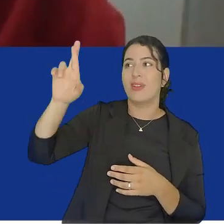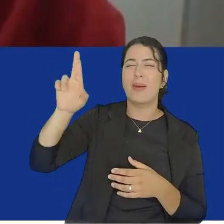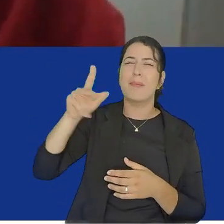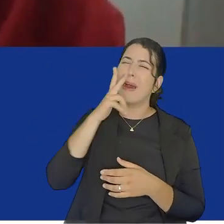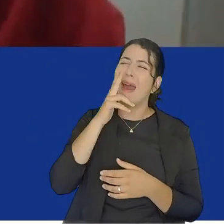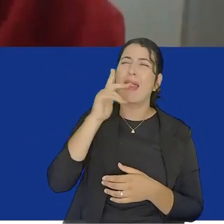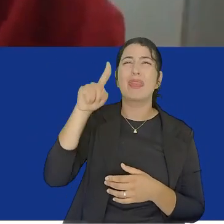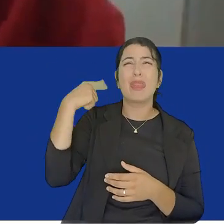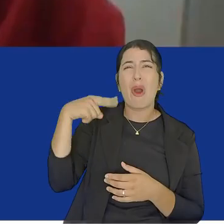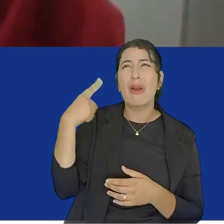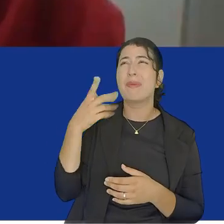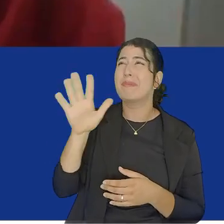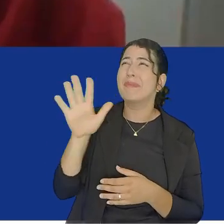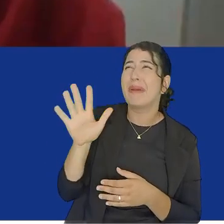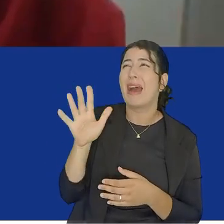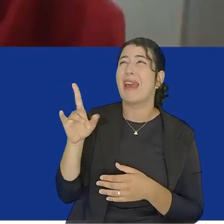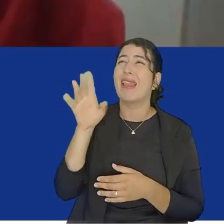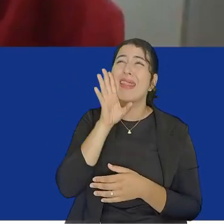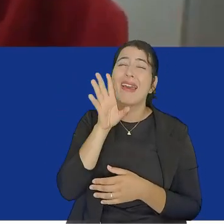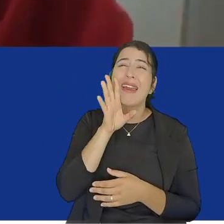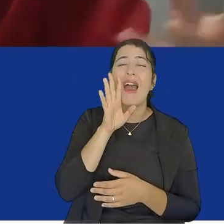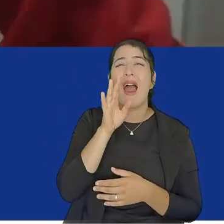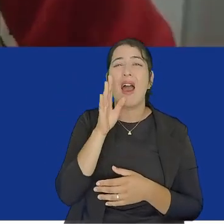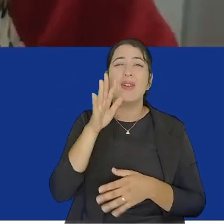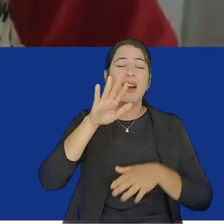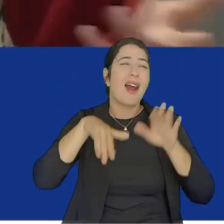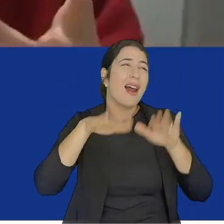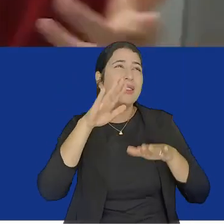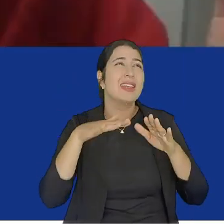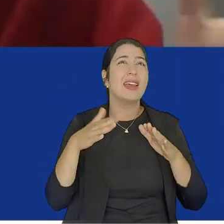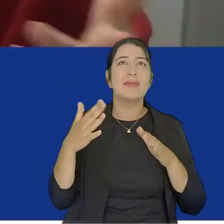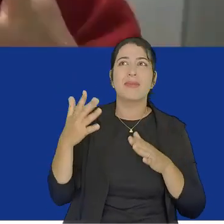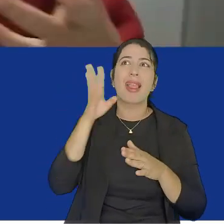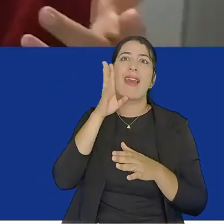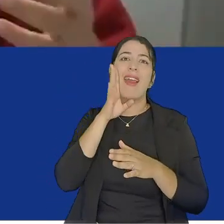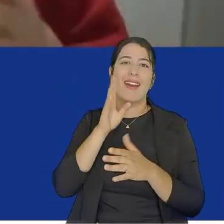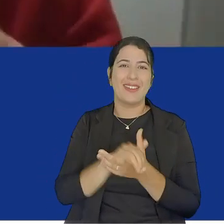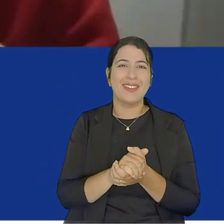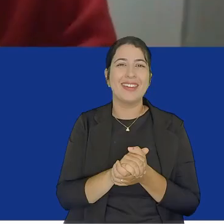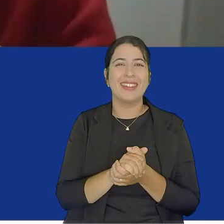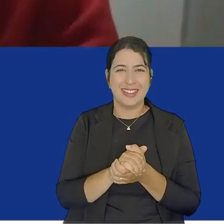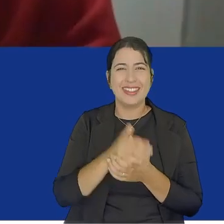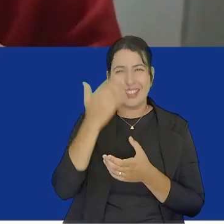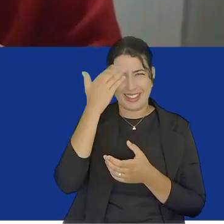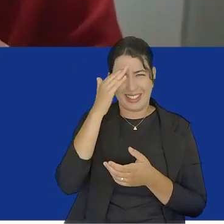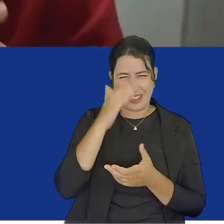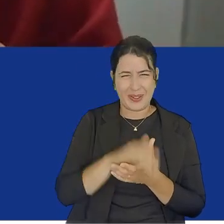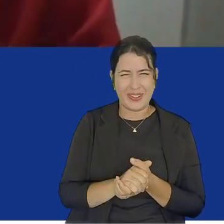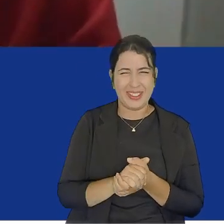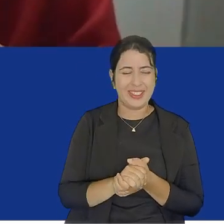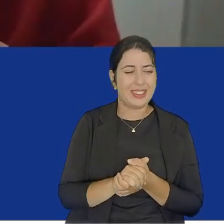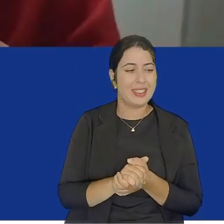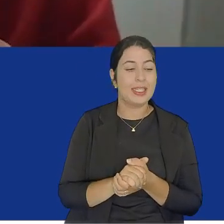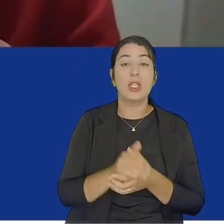que, nossa, ele é muito sem noção, mas ao mesmo tempo. E aí a pessoa fica naquele lugar, não, gente, justiça